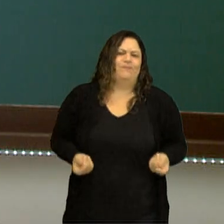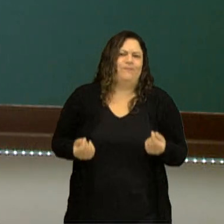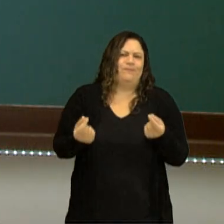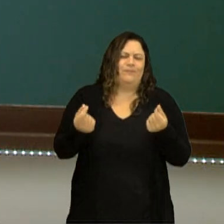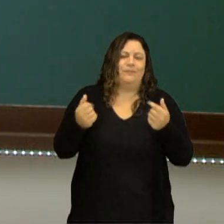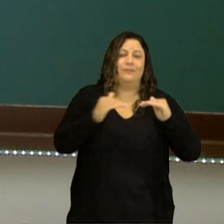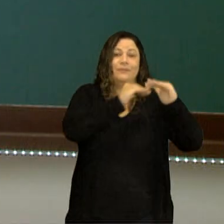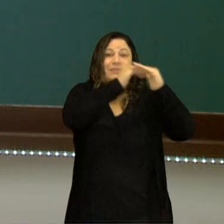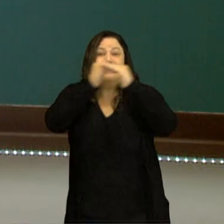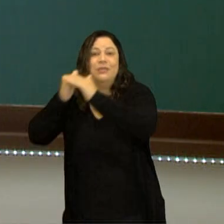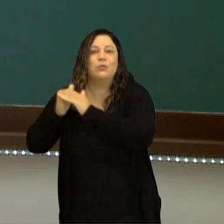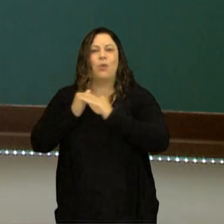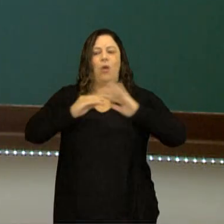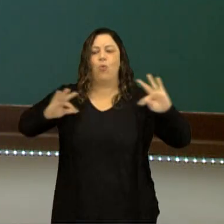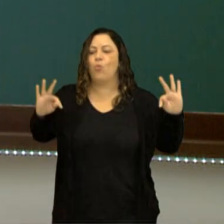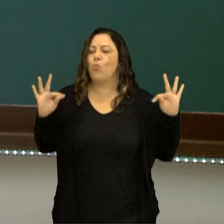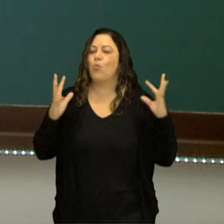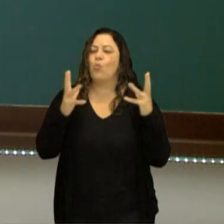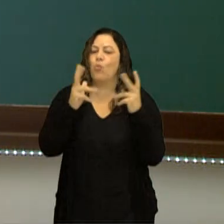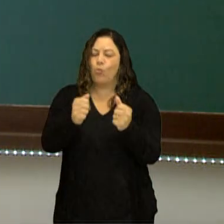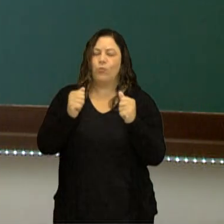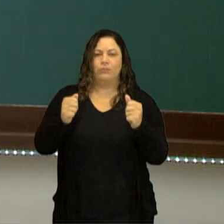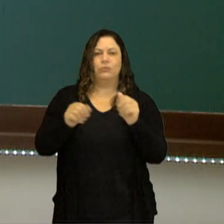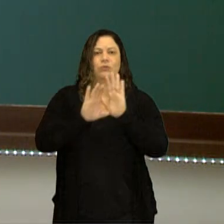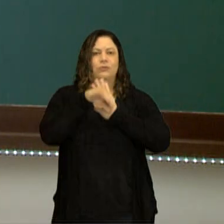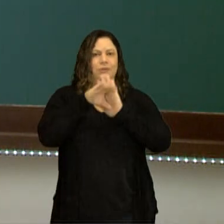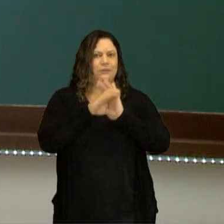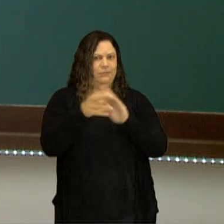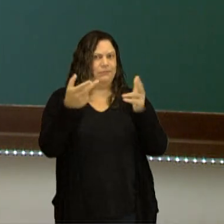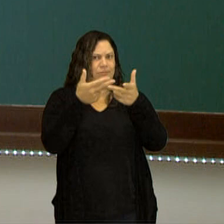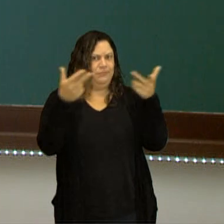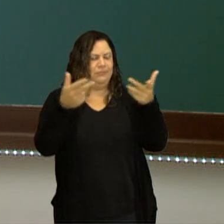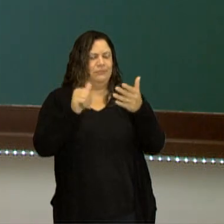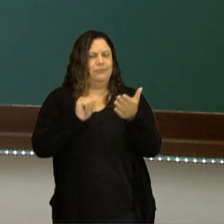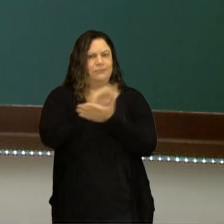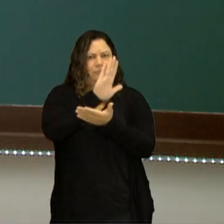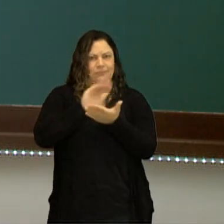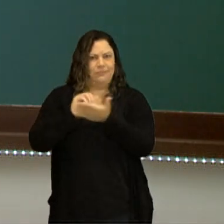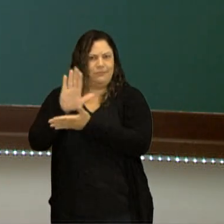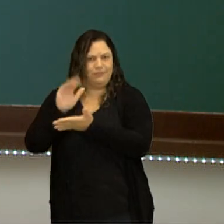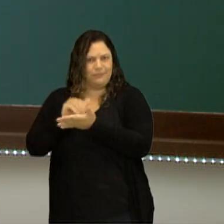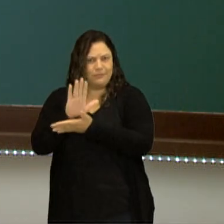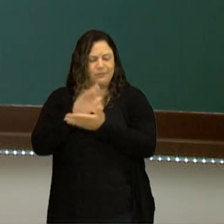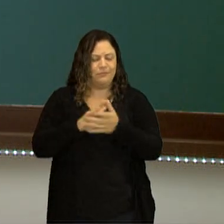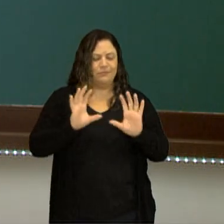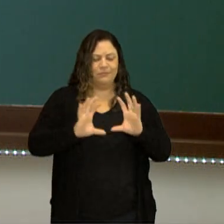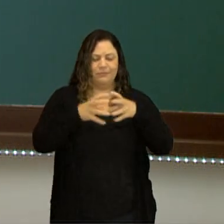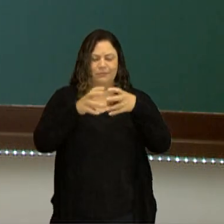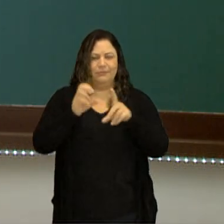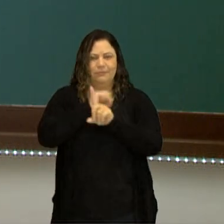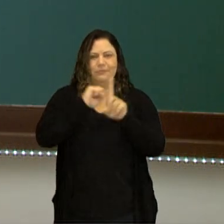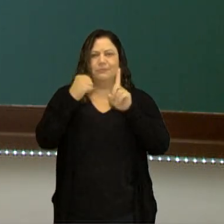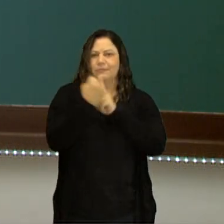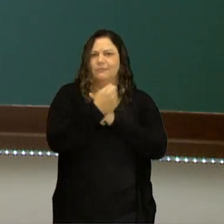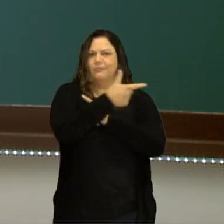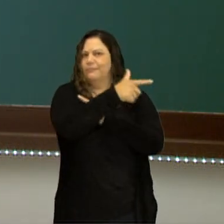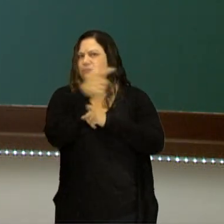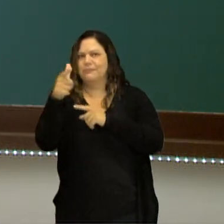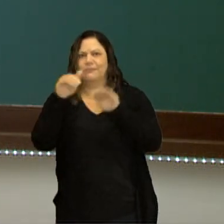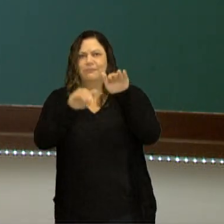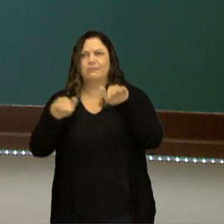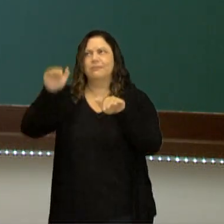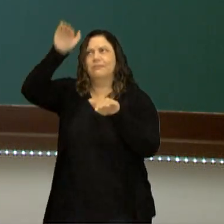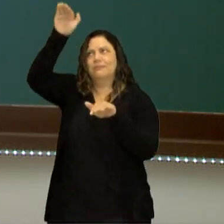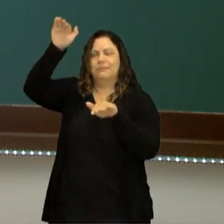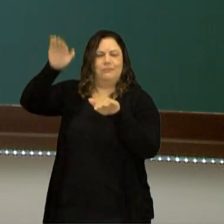forma igual com todos. Nesse conceito, seriam eliminadas todas as classes sociais, não existiria mais